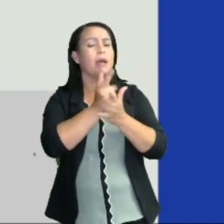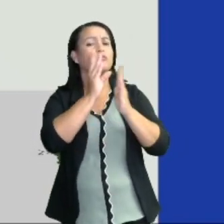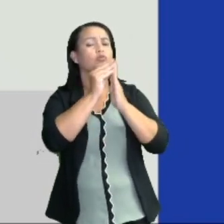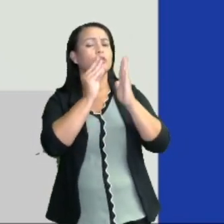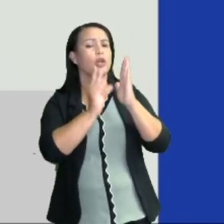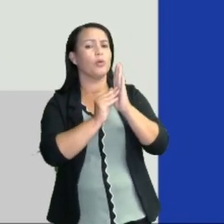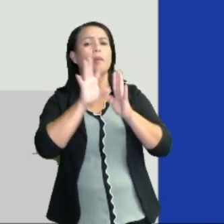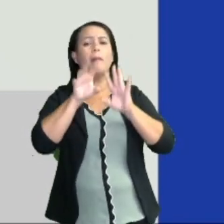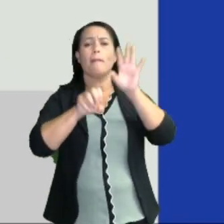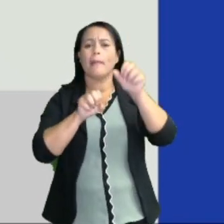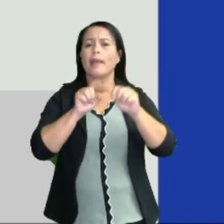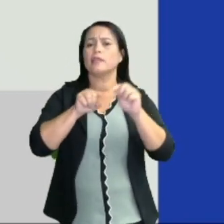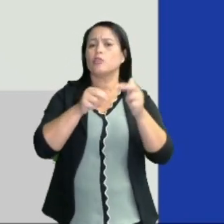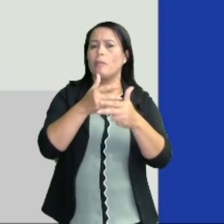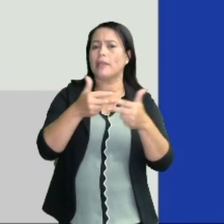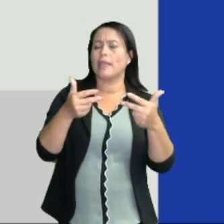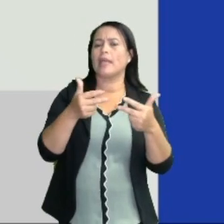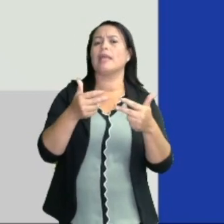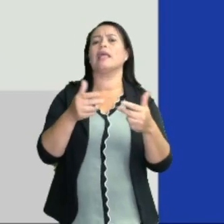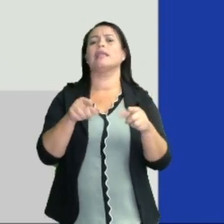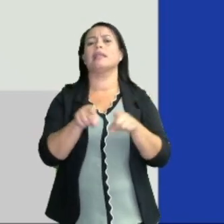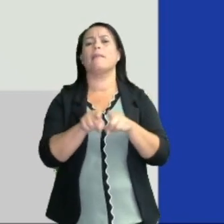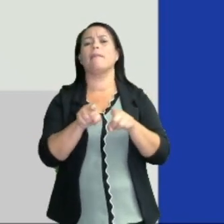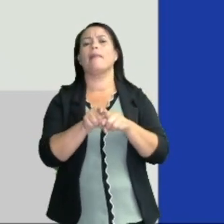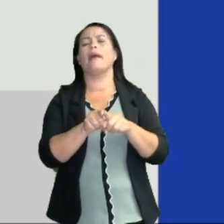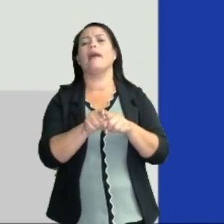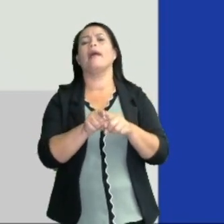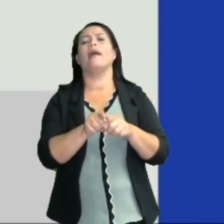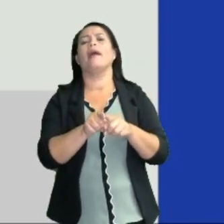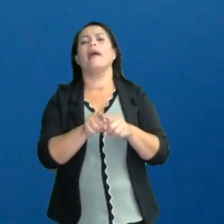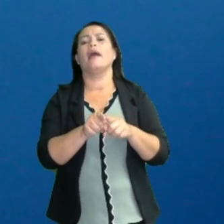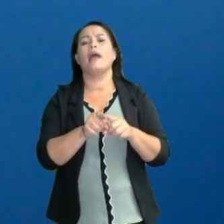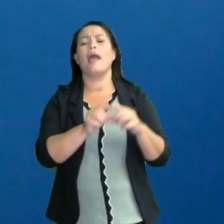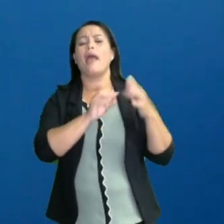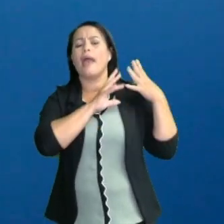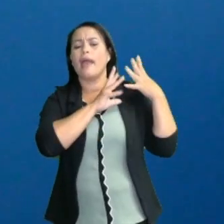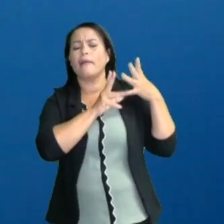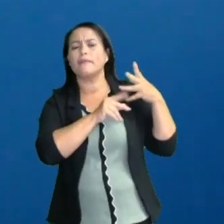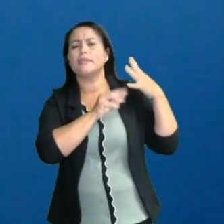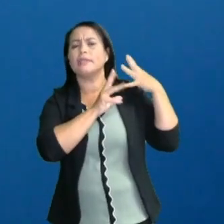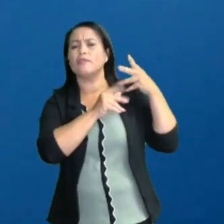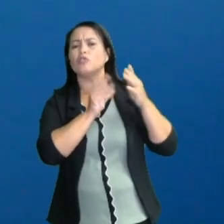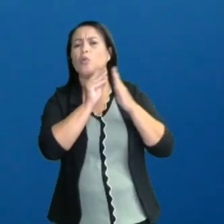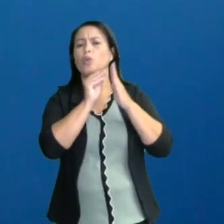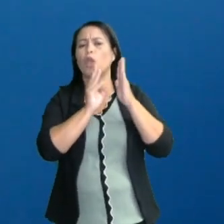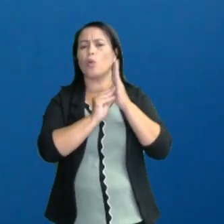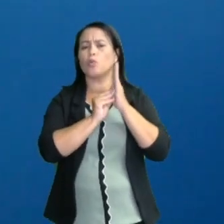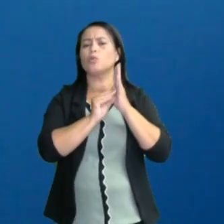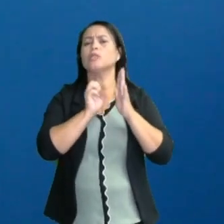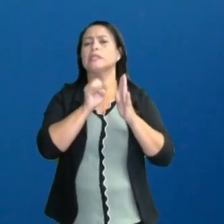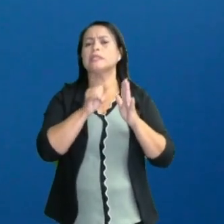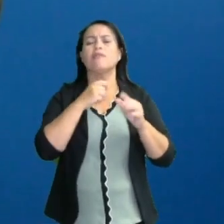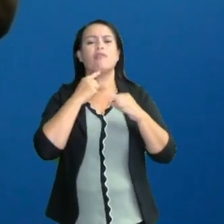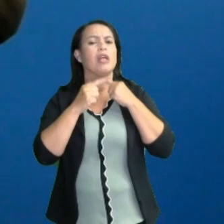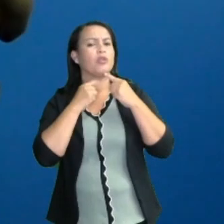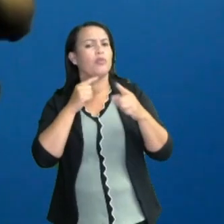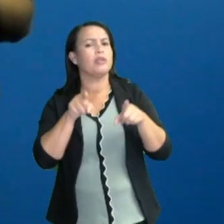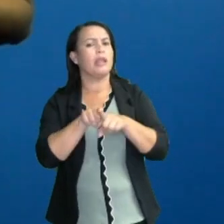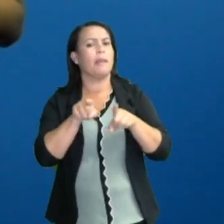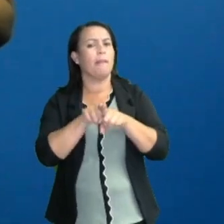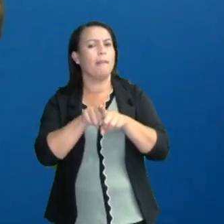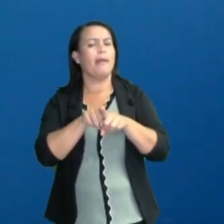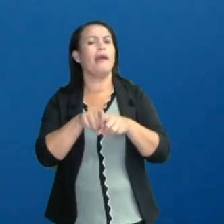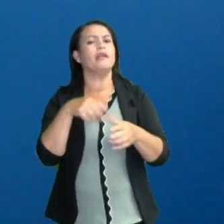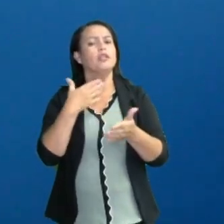teu material, teu espaço. Revise os conteúdos sempre que tiver alguma dúvida, tá? Então, tem